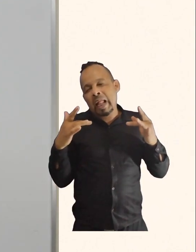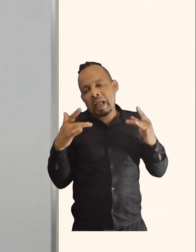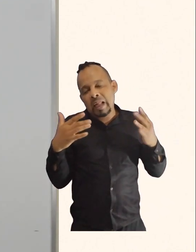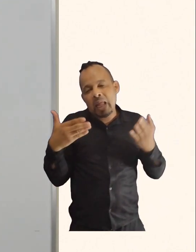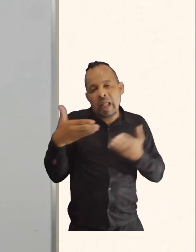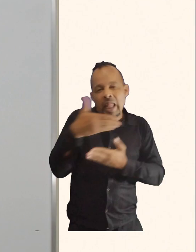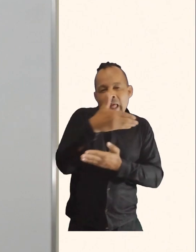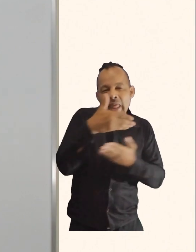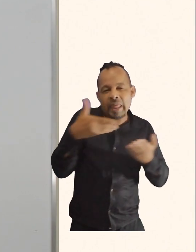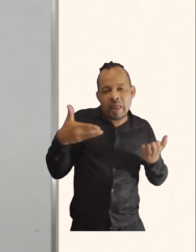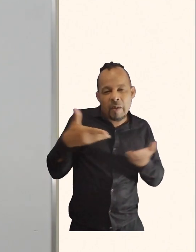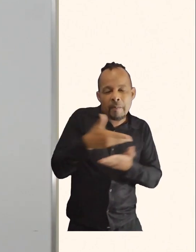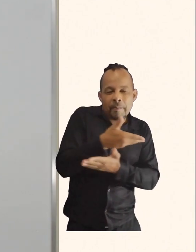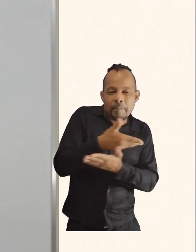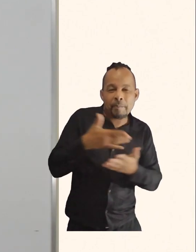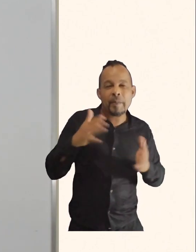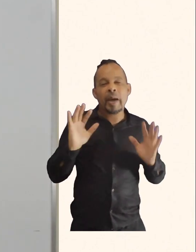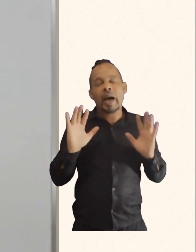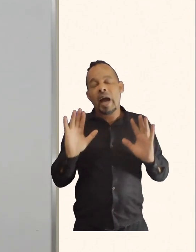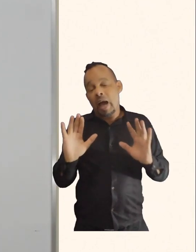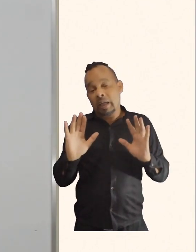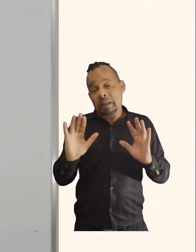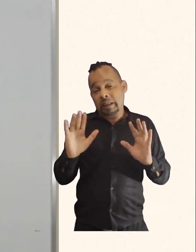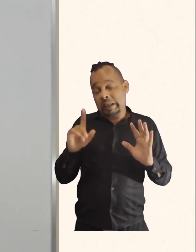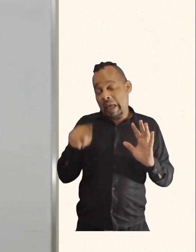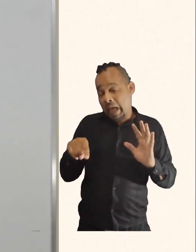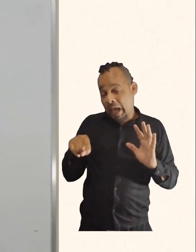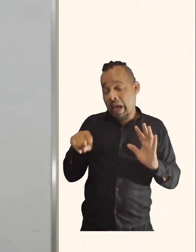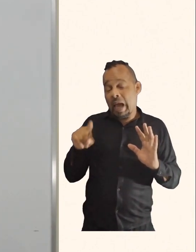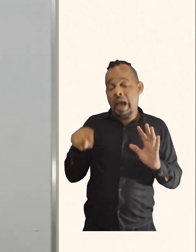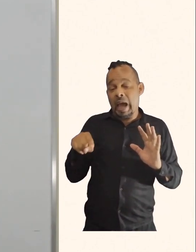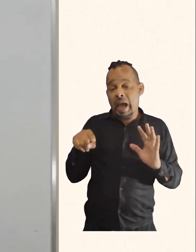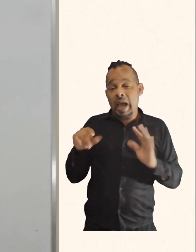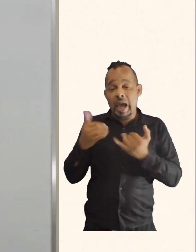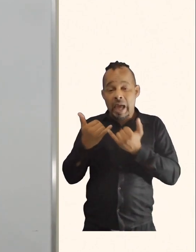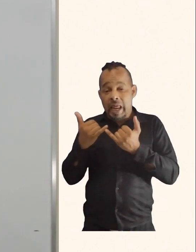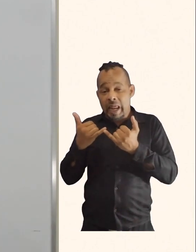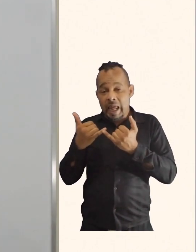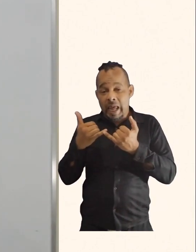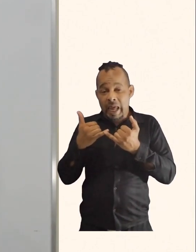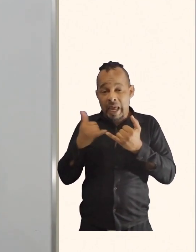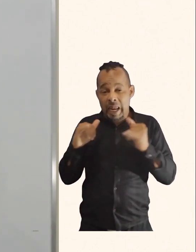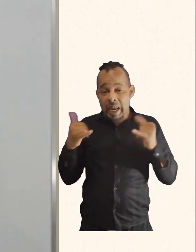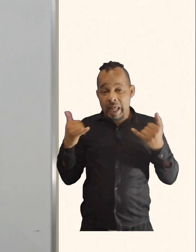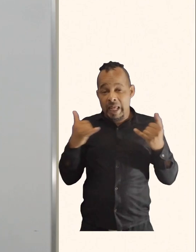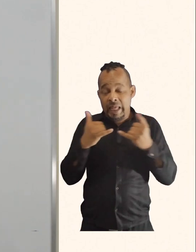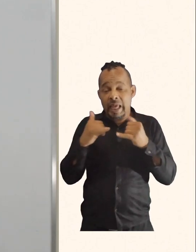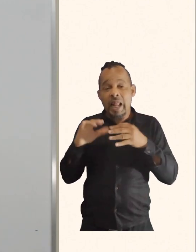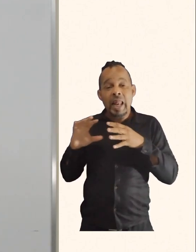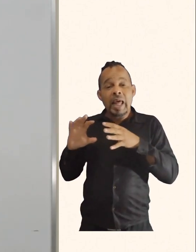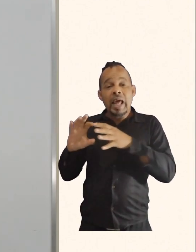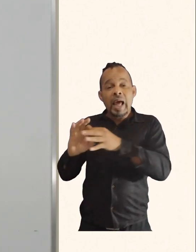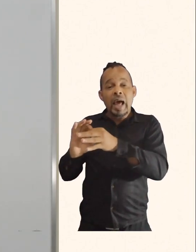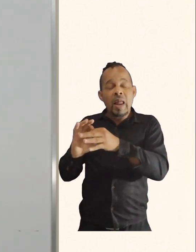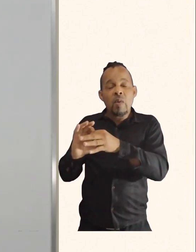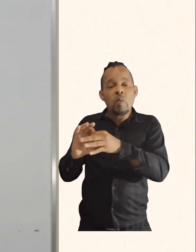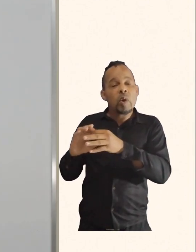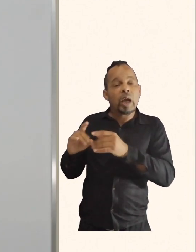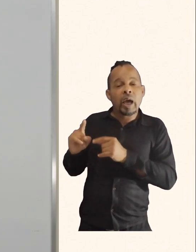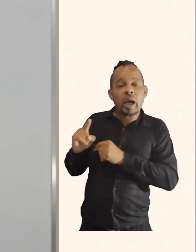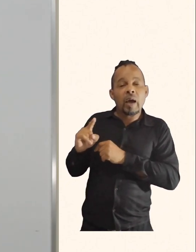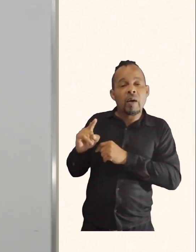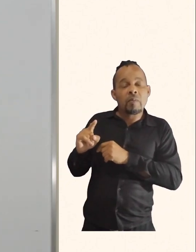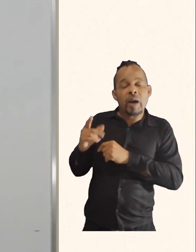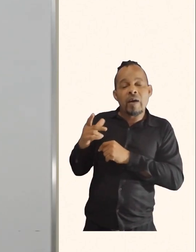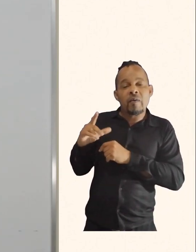ali uma relação com o movimento, mas é uma energia que está mais ligada a uma foto